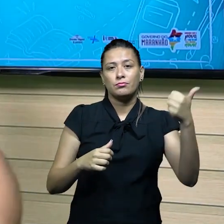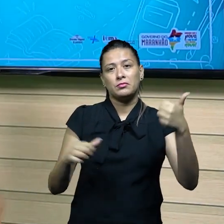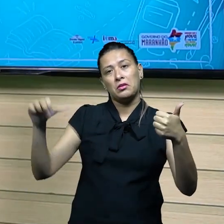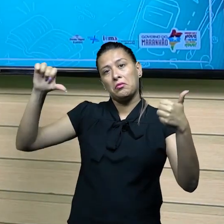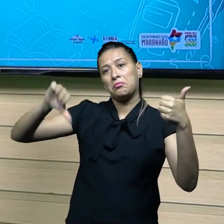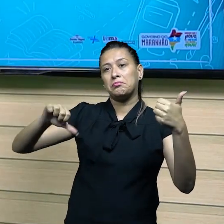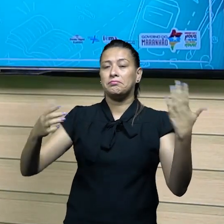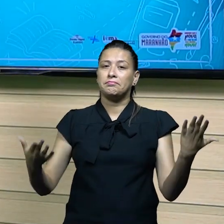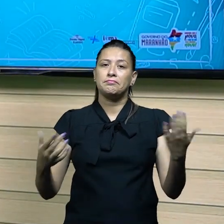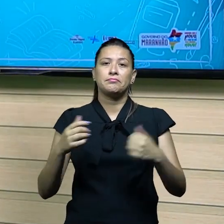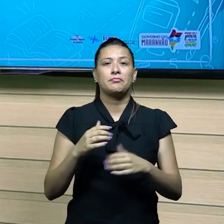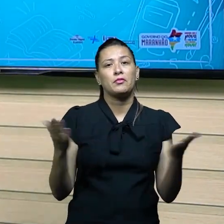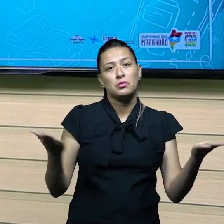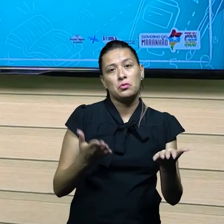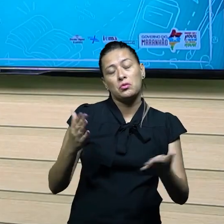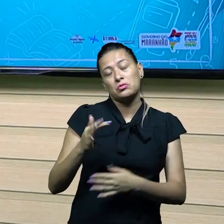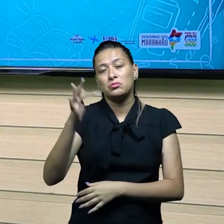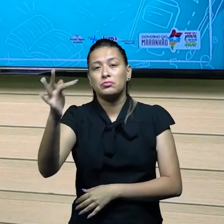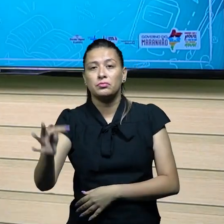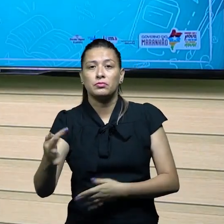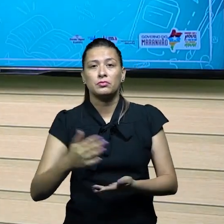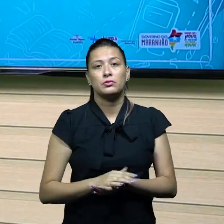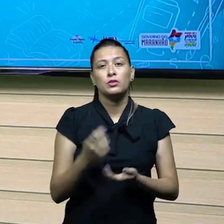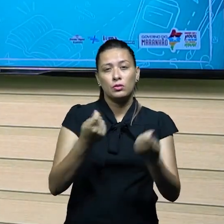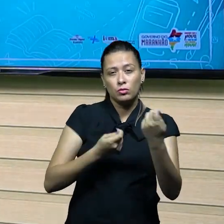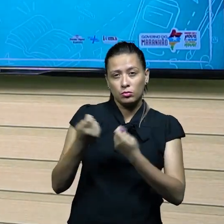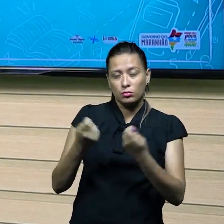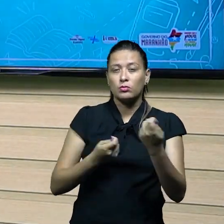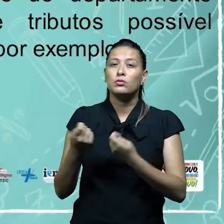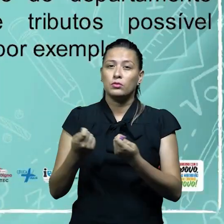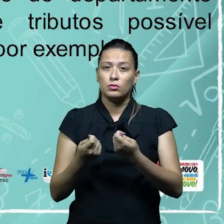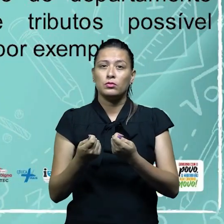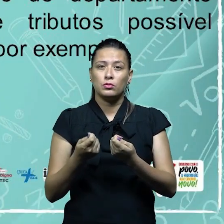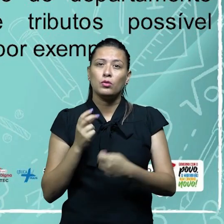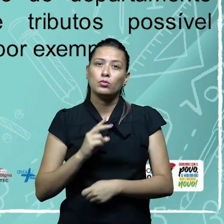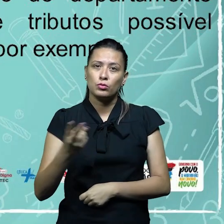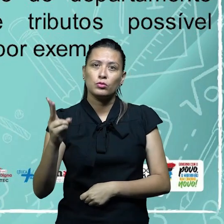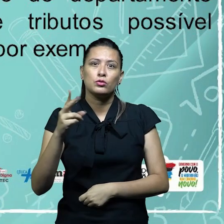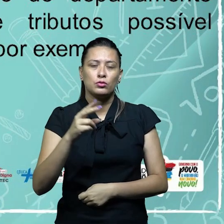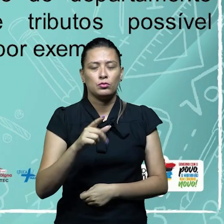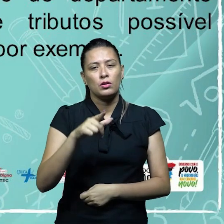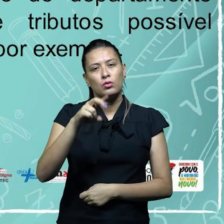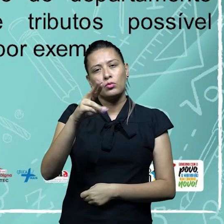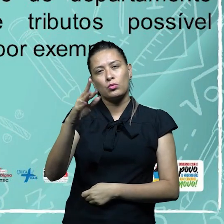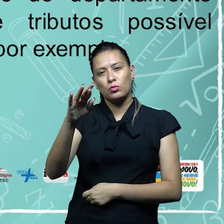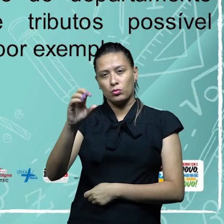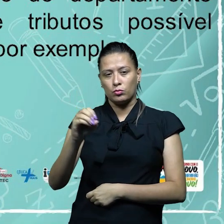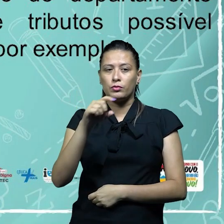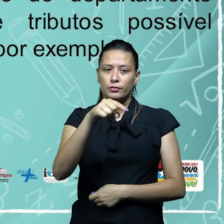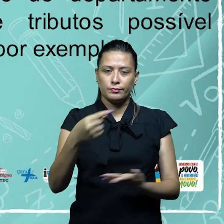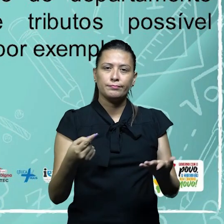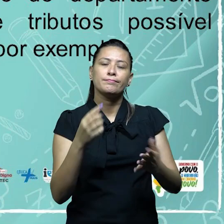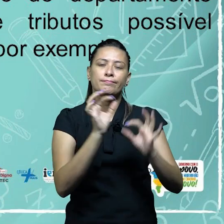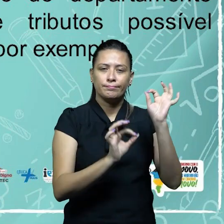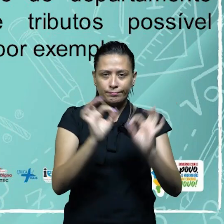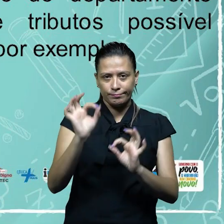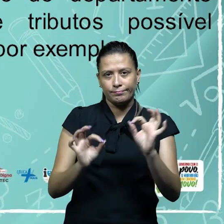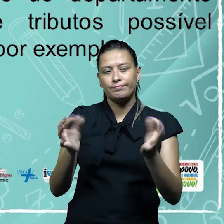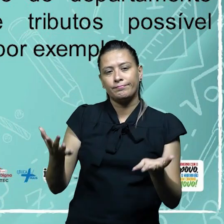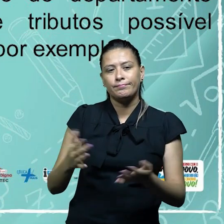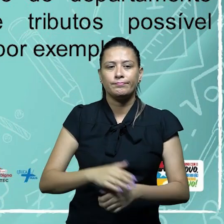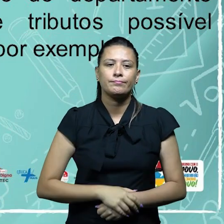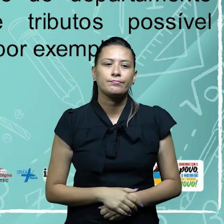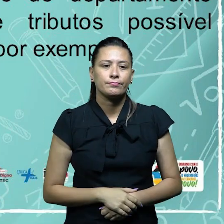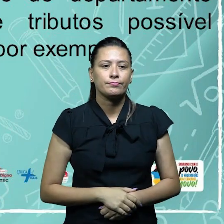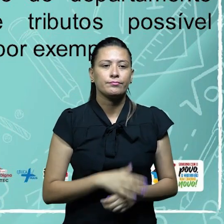mantenha com o lucro, certinho? A tesouraria faz todo esse processo, ok? Próximo, gente, gestão de tributos,